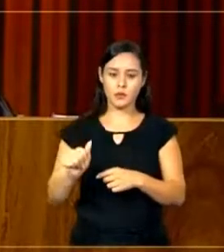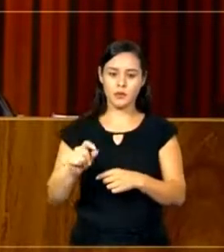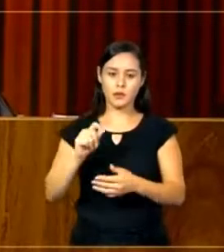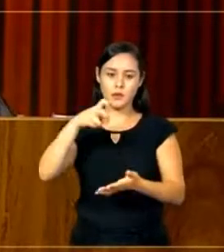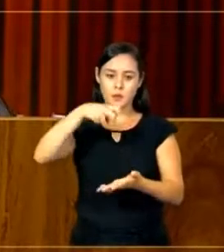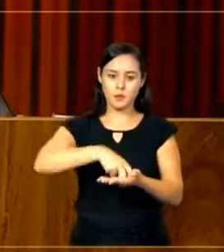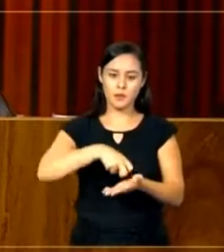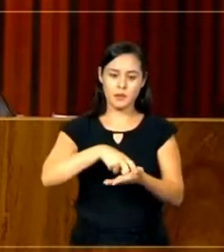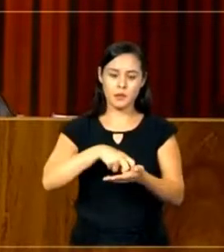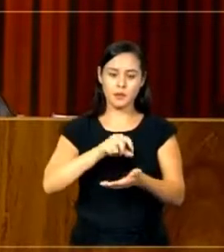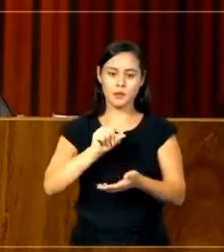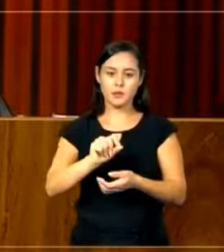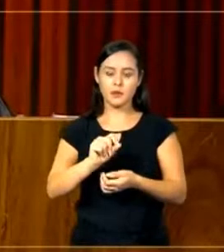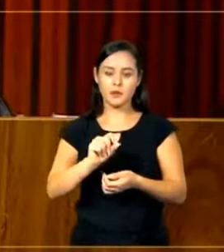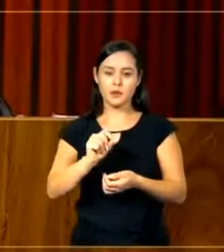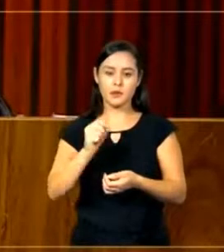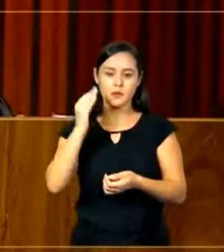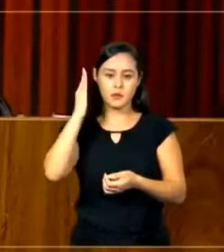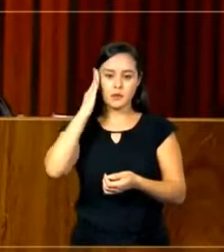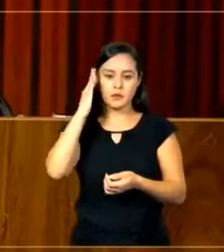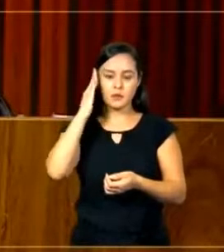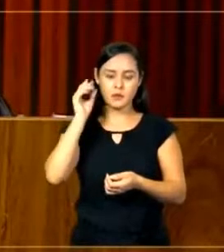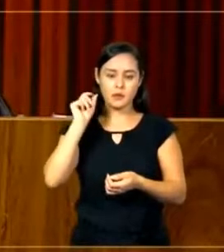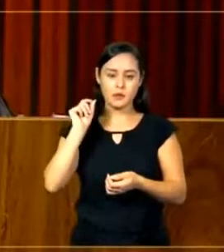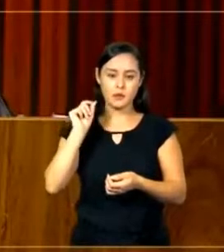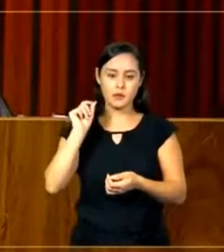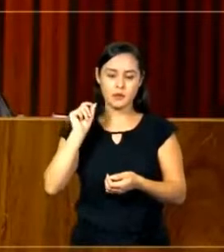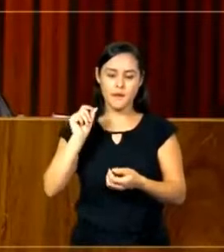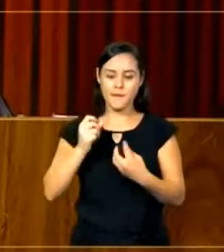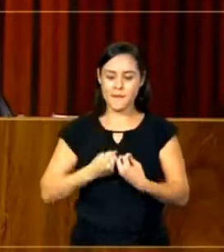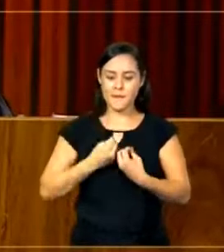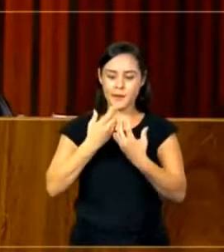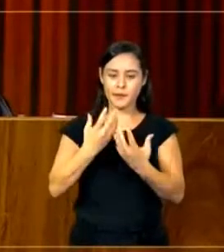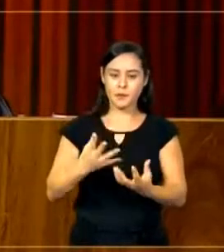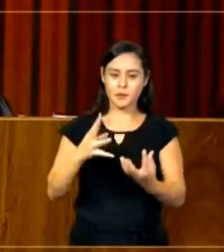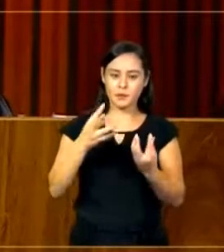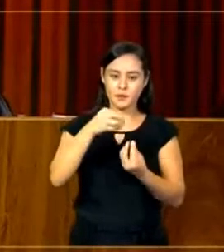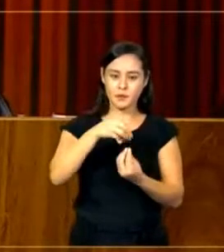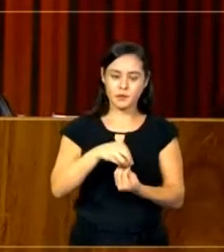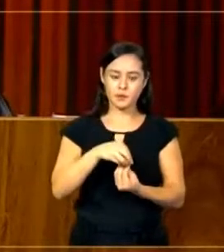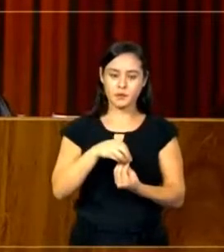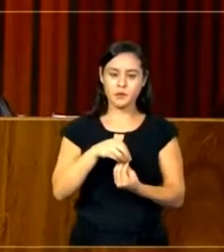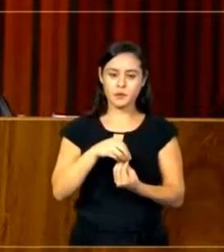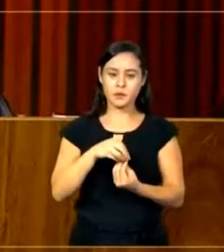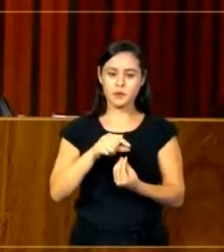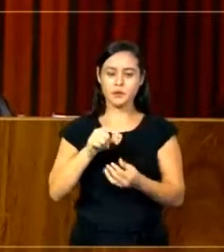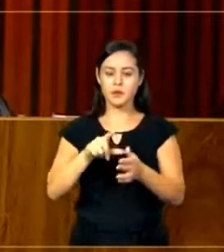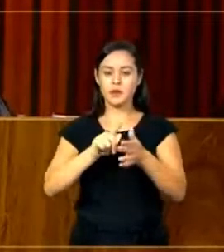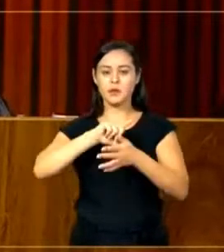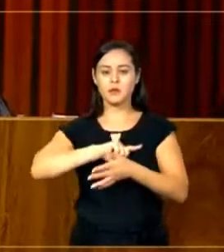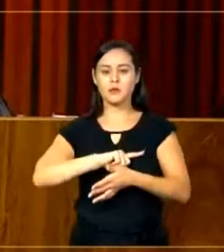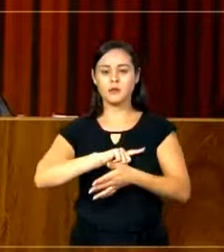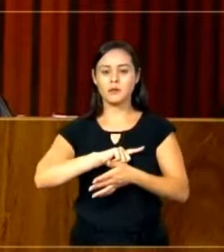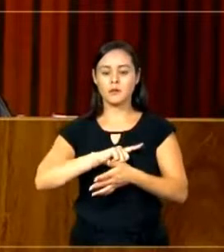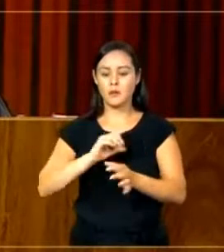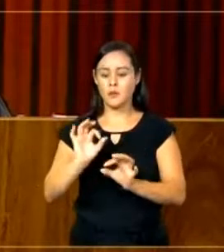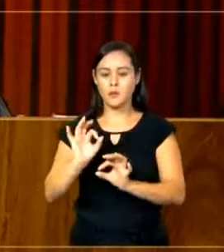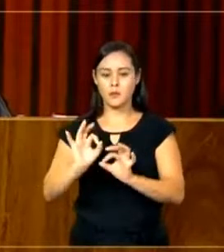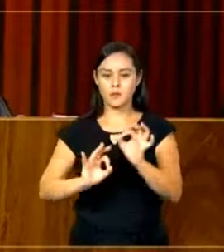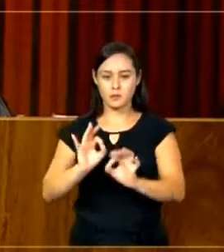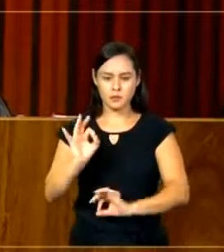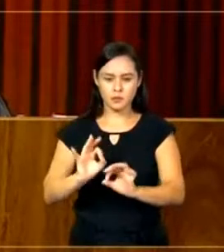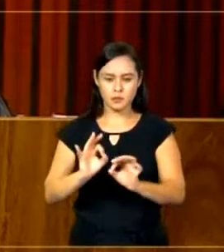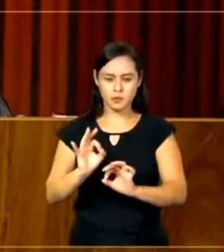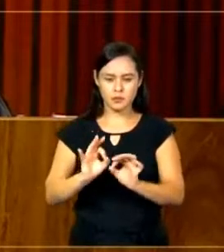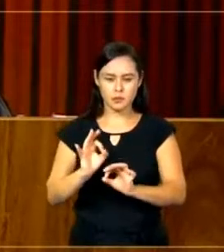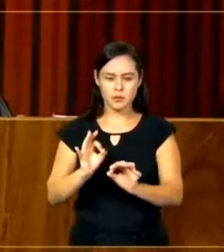a presumir o conteúdo da manifestação artística, de antecipar a presunção quanto ao seu ajuste ao